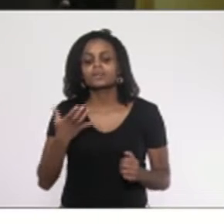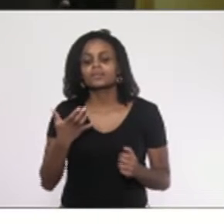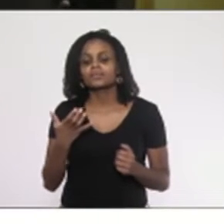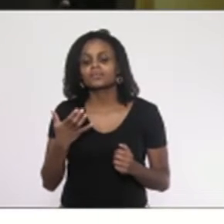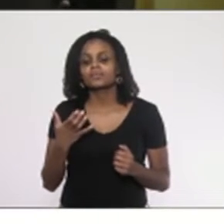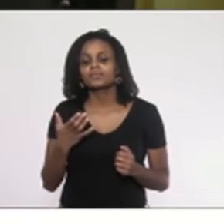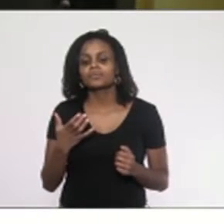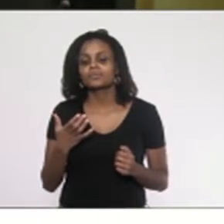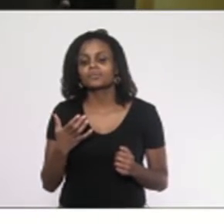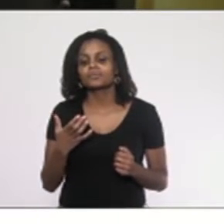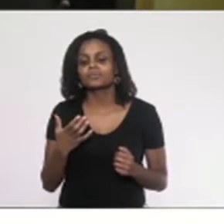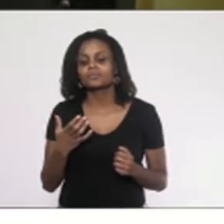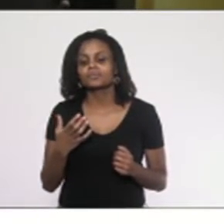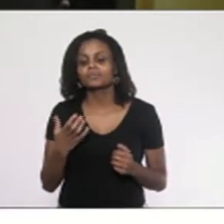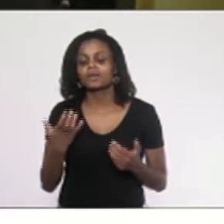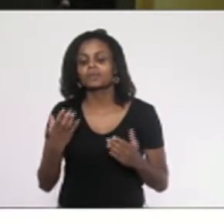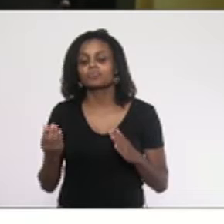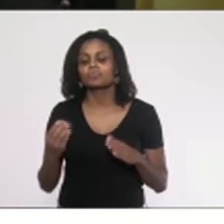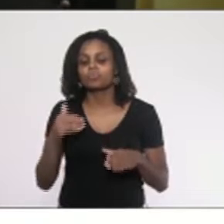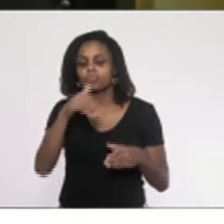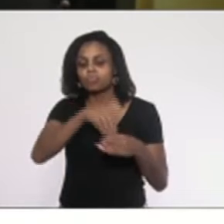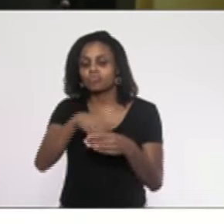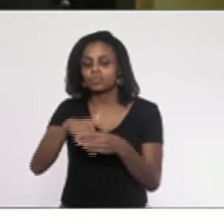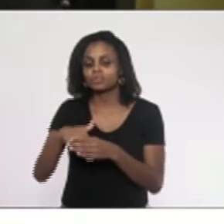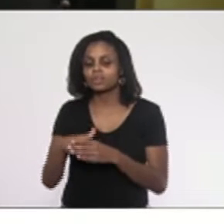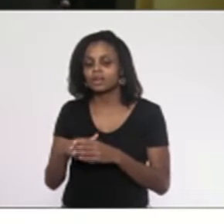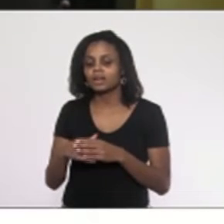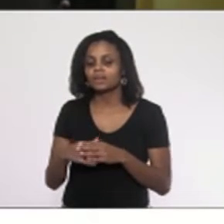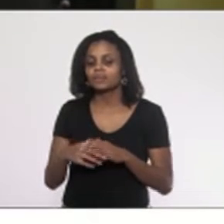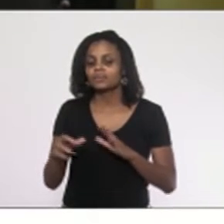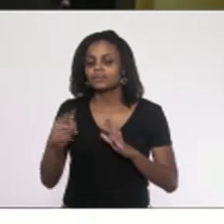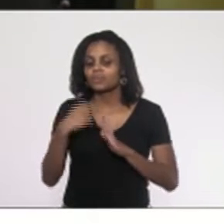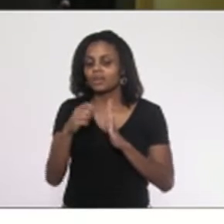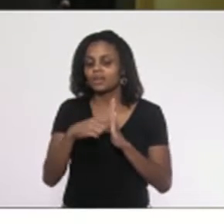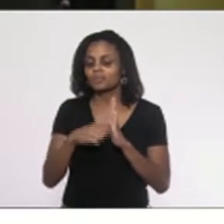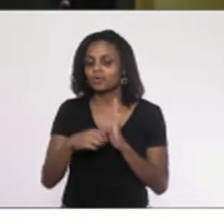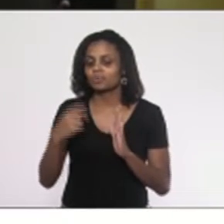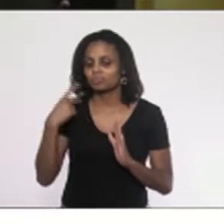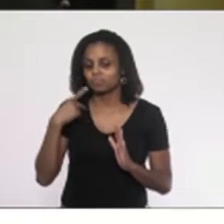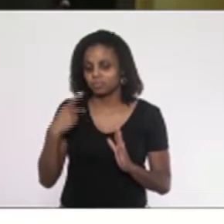voto no meu próprio relatório, porque é sempre brilhante o relatório do deputado Luiz Paulo.